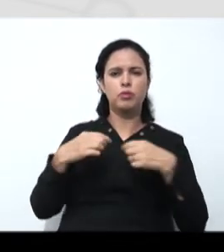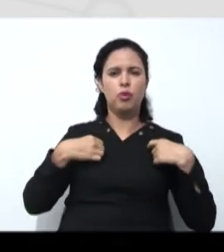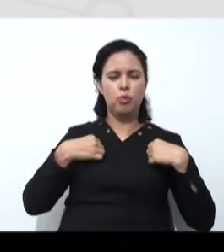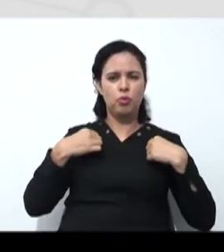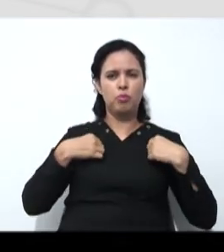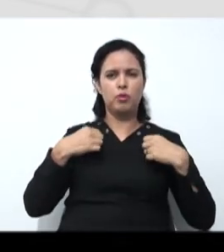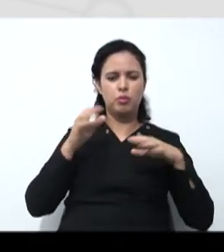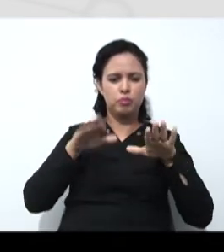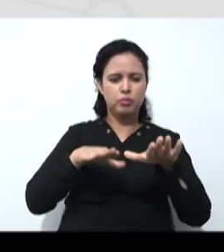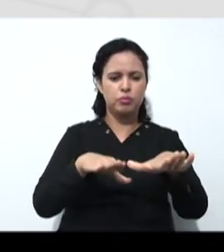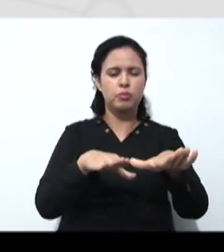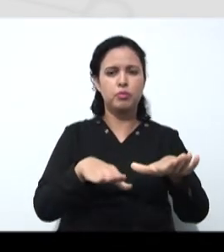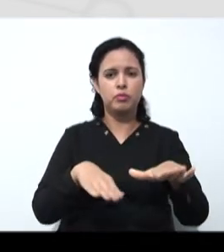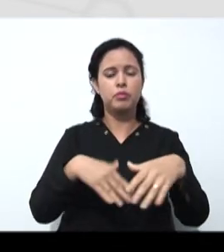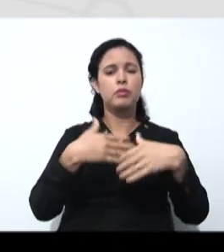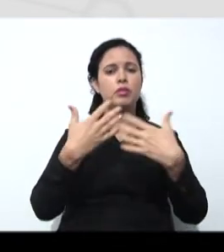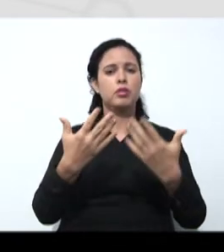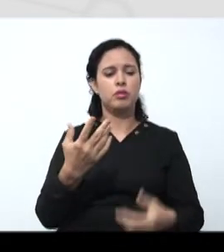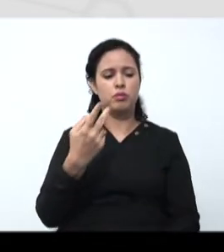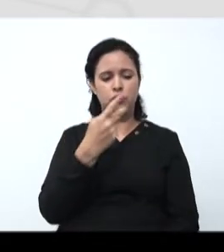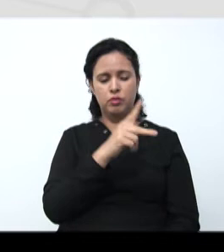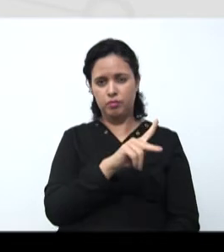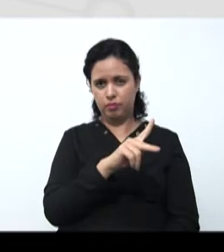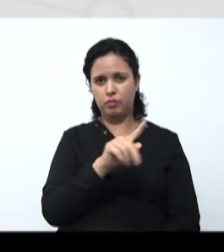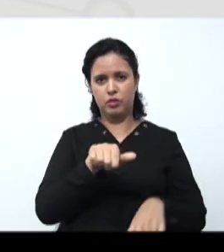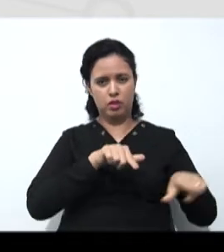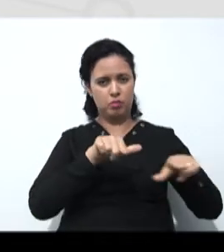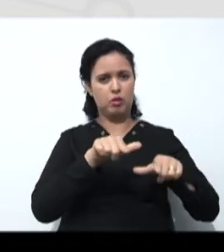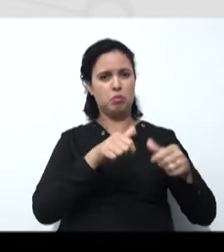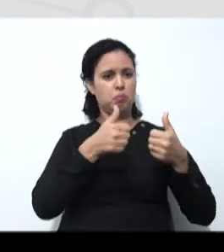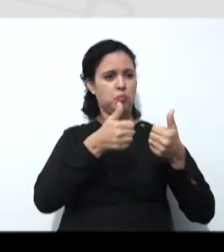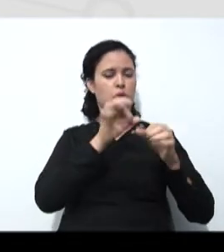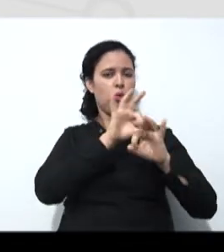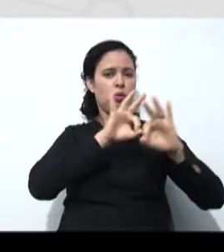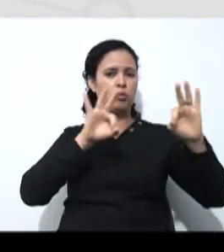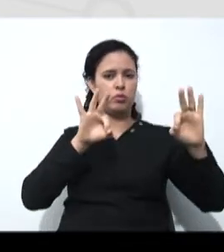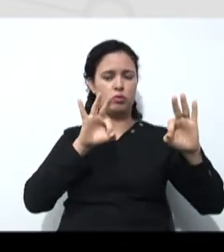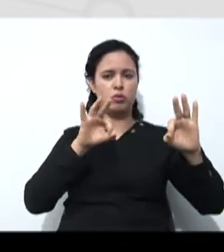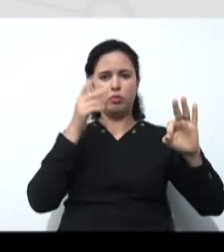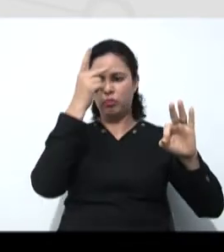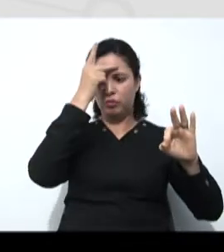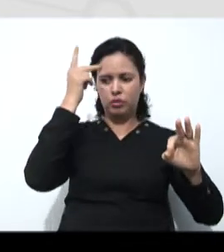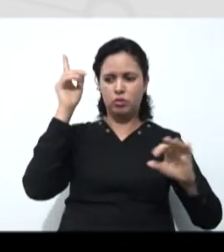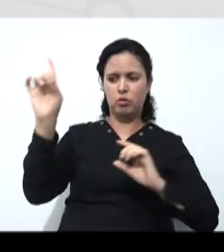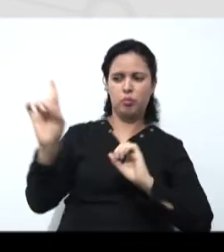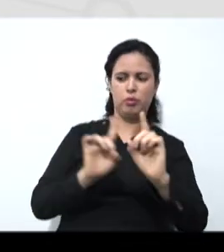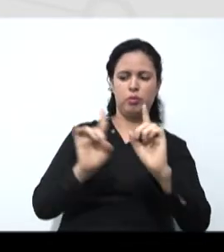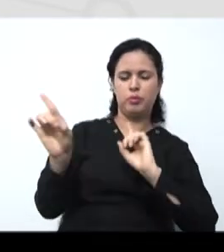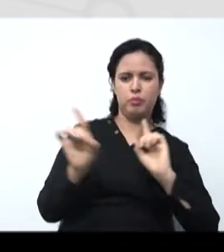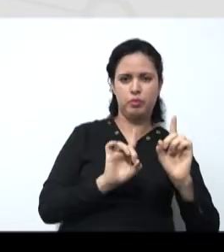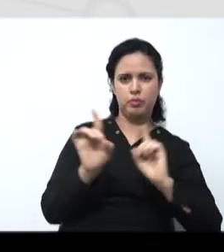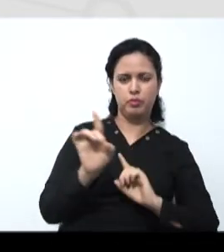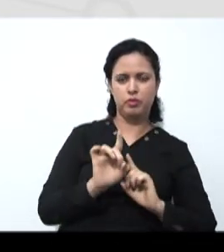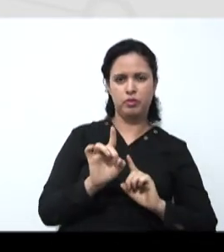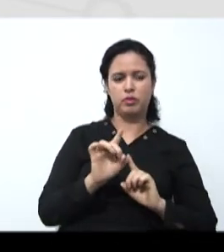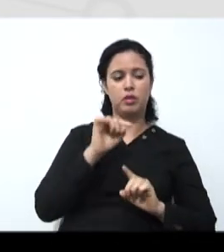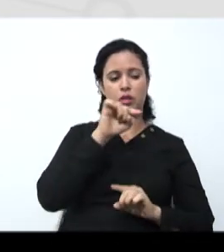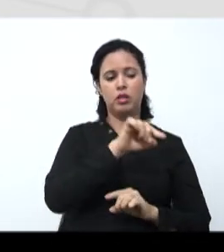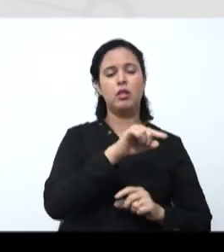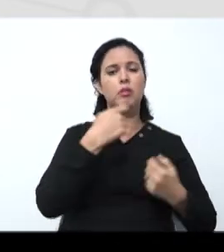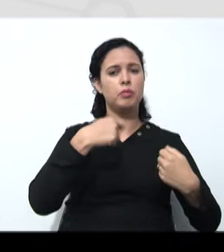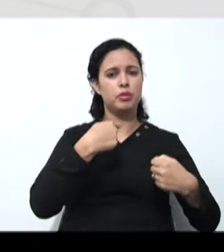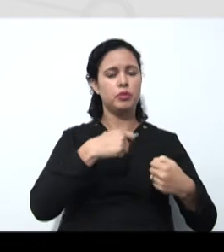Então, como seu serviço era de qualidade, sua clientela aumentou e ela teve que contratar uma